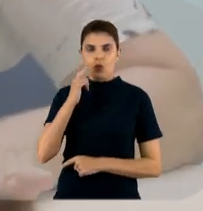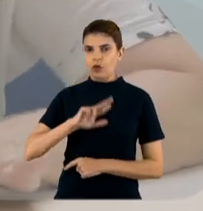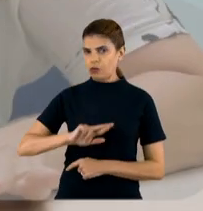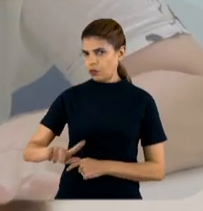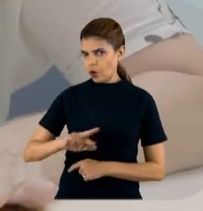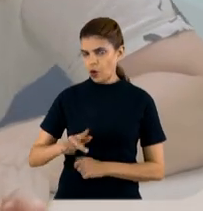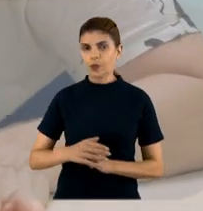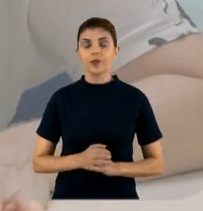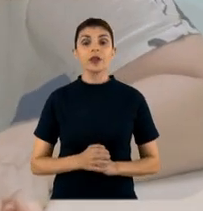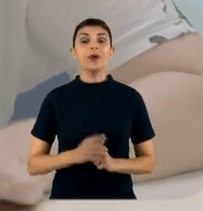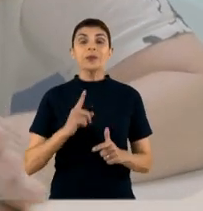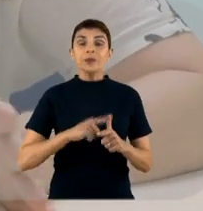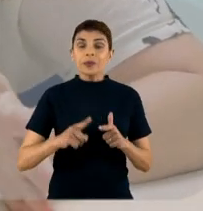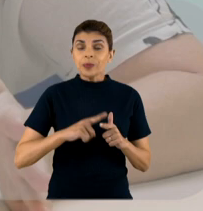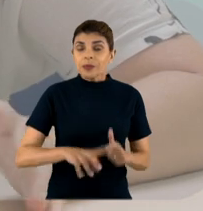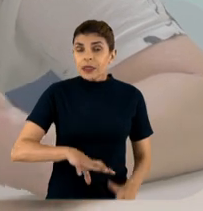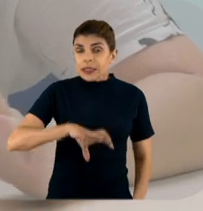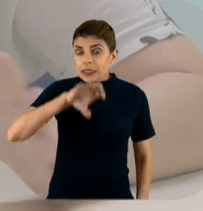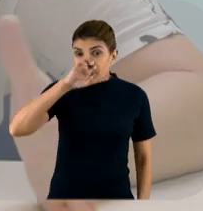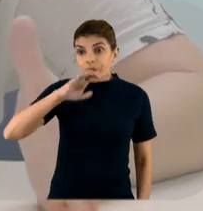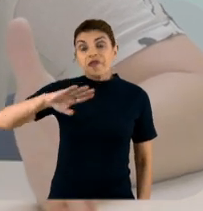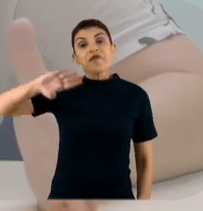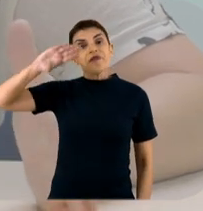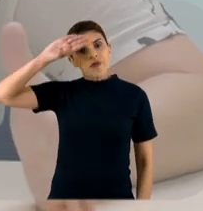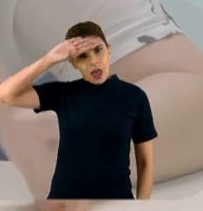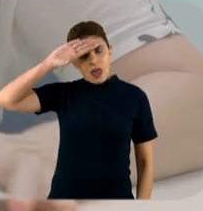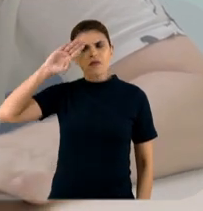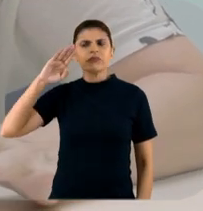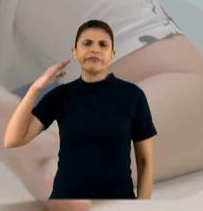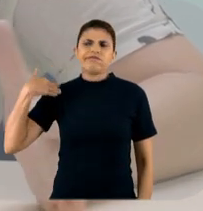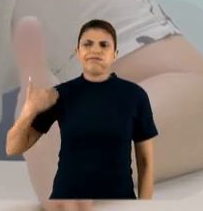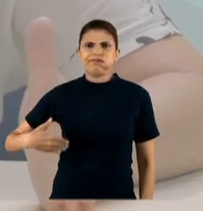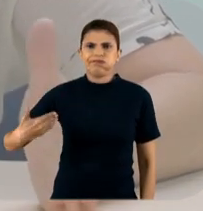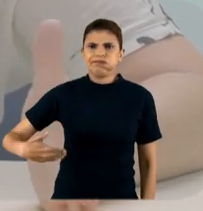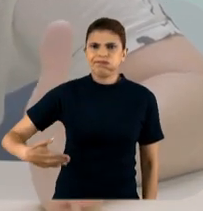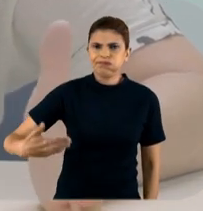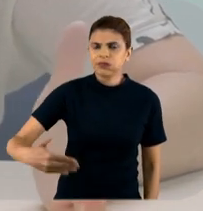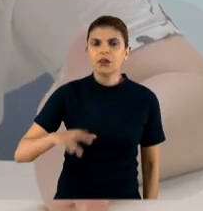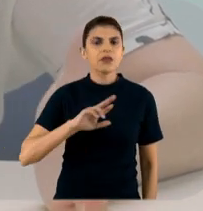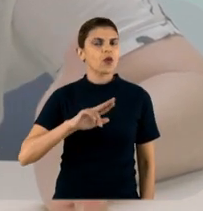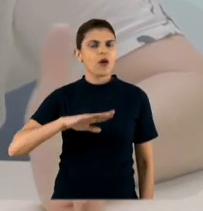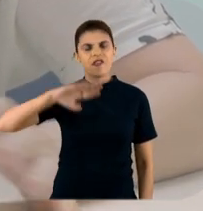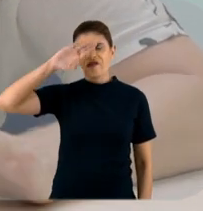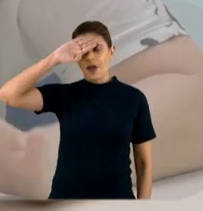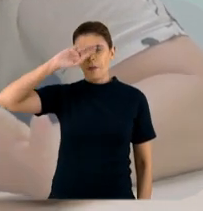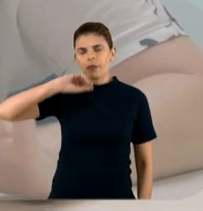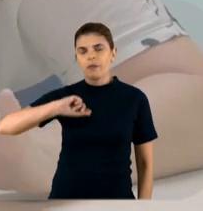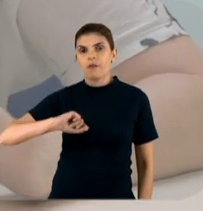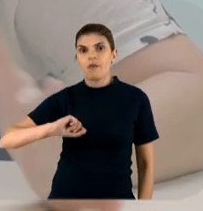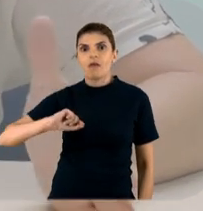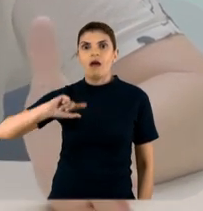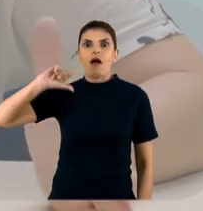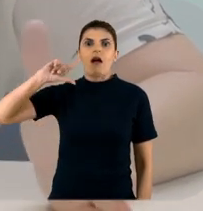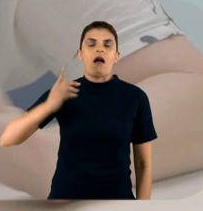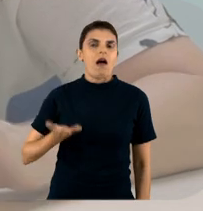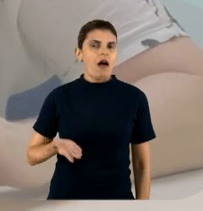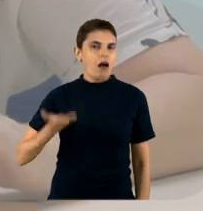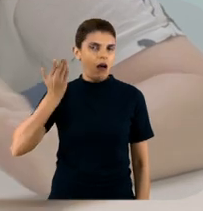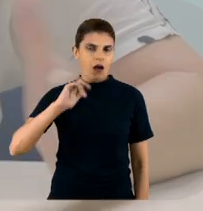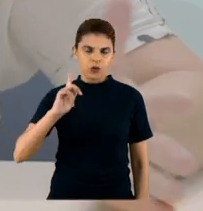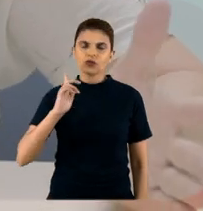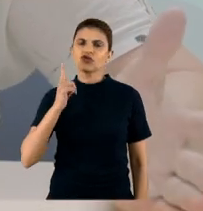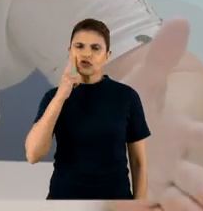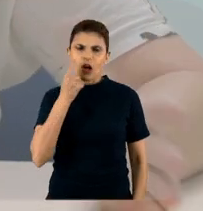os sintomas respiratórios quer dizer a febre ela é realmente bastante frequente embora não seja uma febre alta a gente tem monitorado aqui